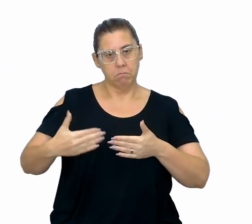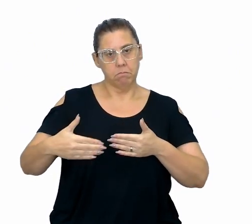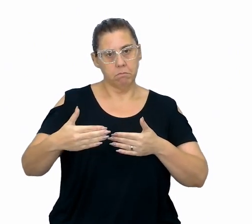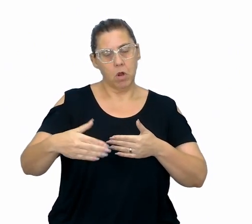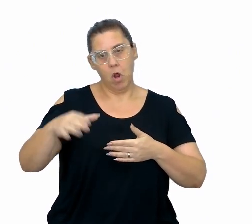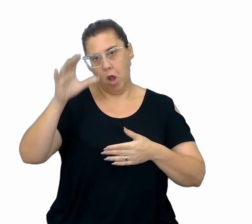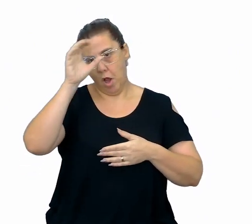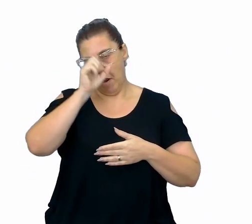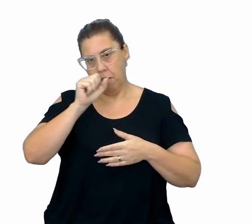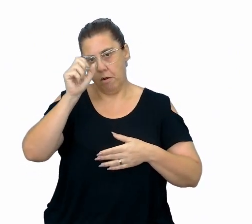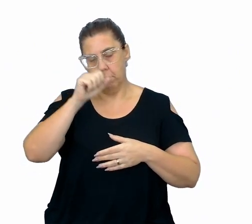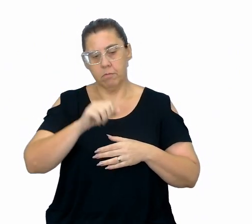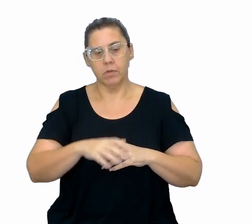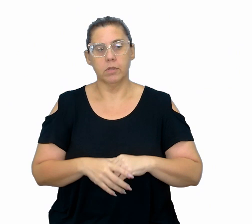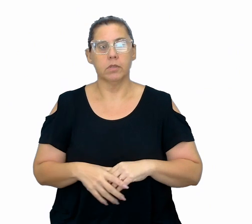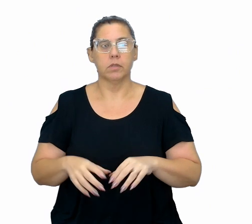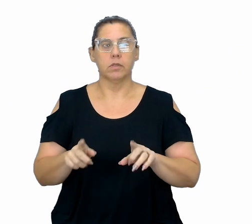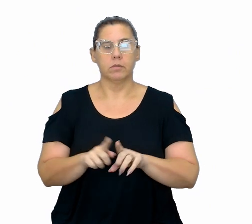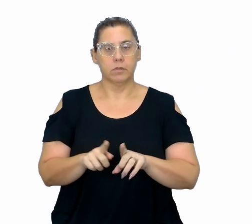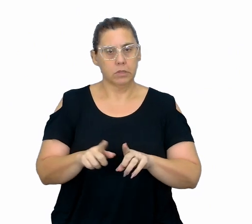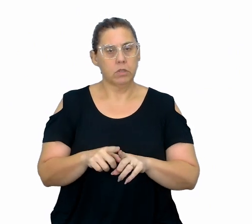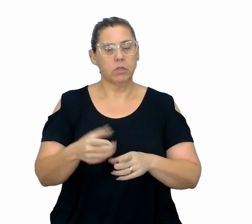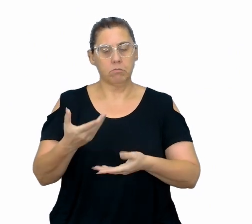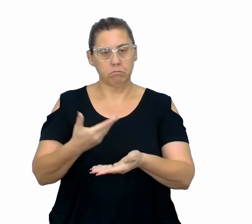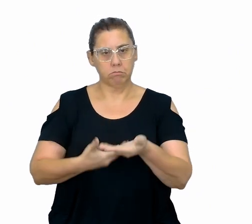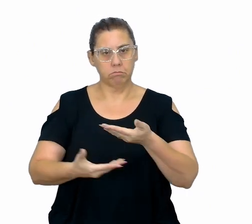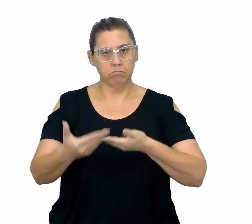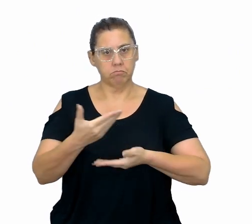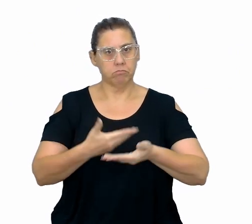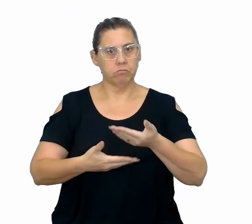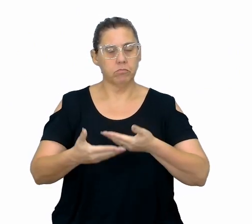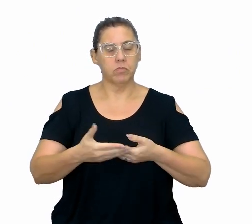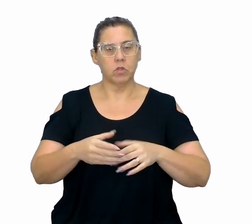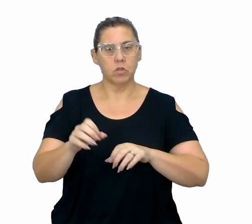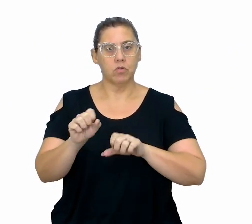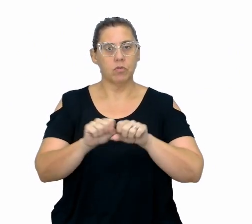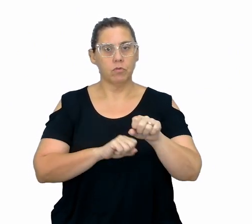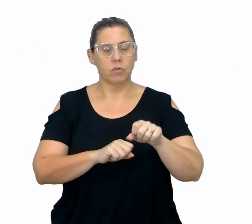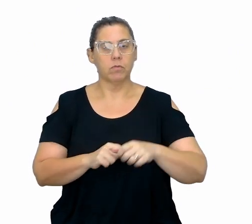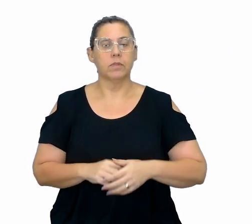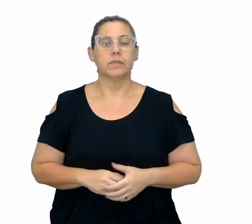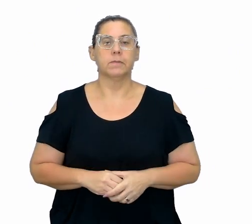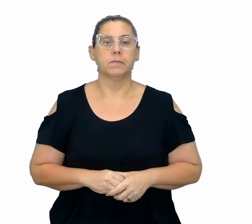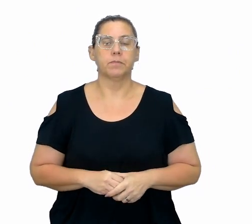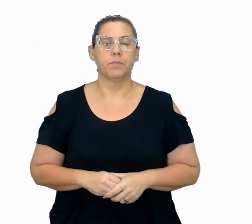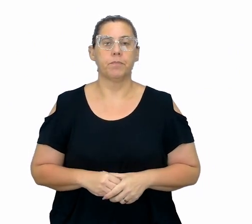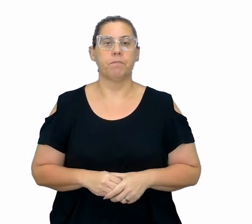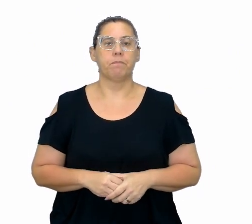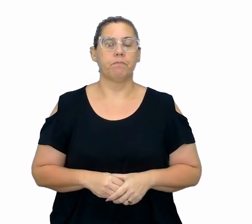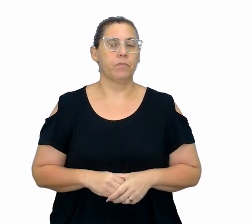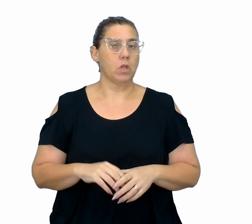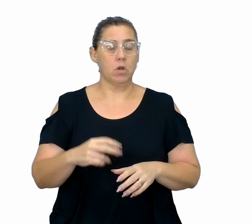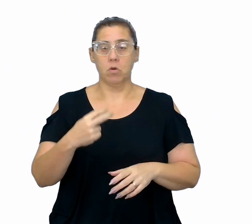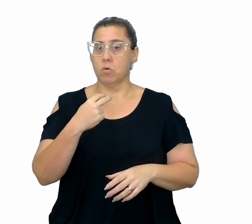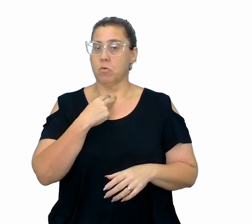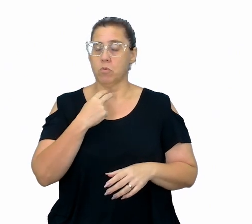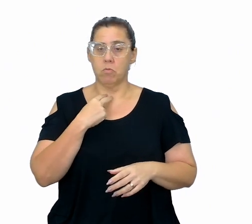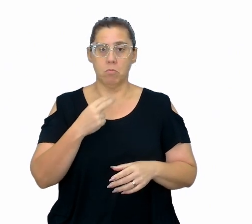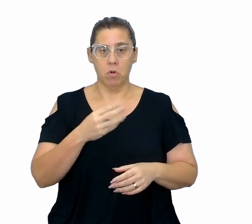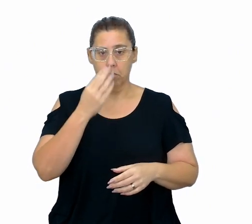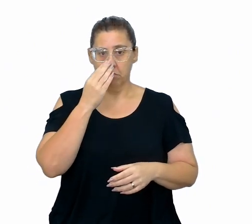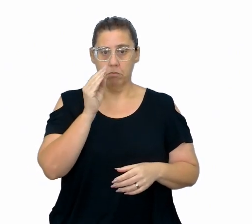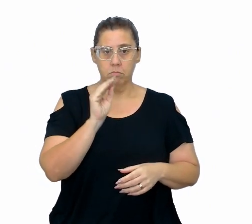de aprendizagem que, por sua vez, demanda intervenções em relação à formação leitora e escritora, sem deixar de lado